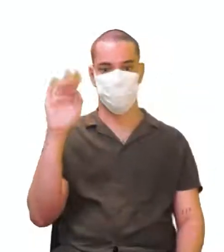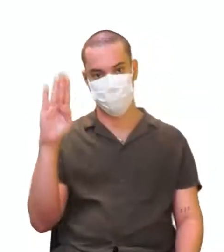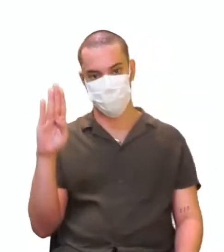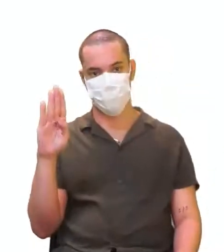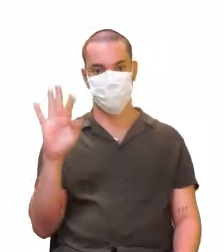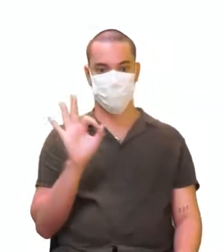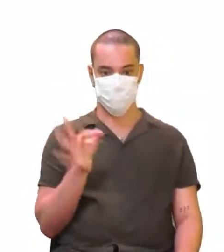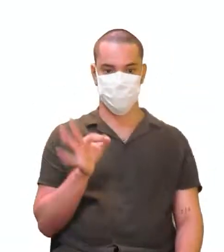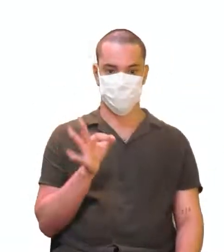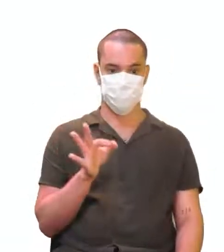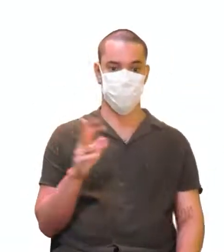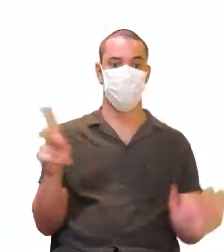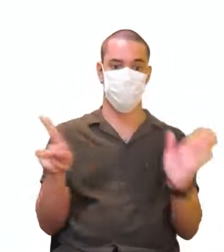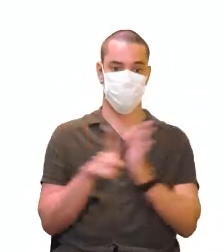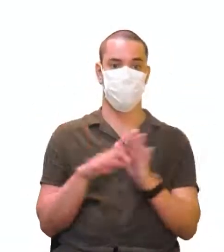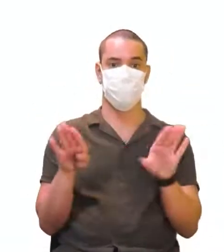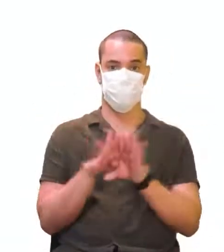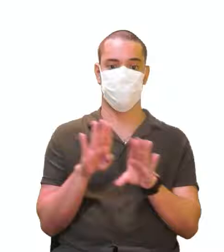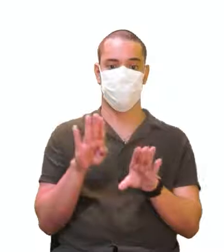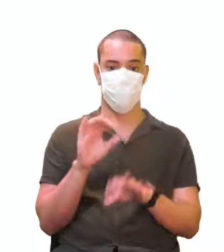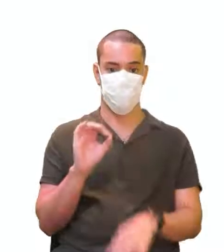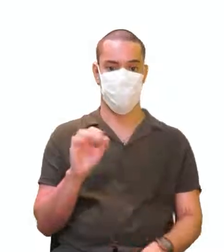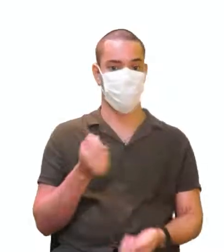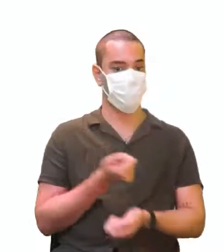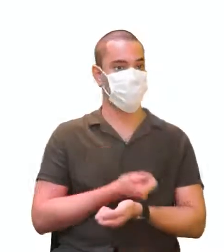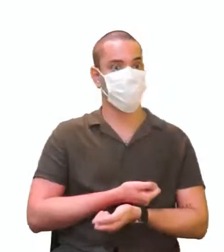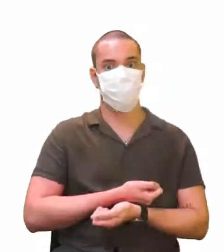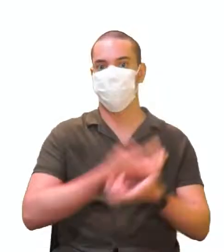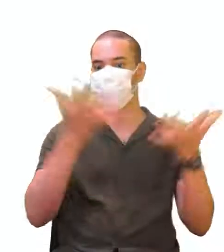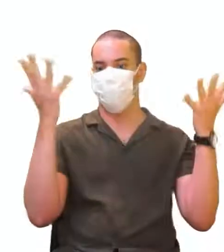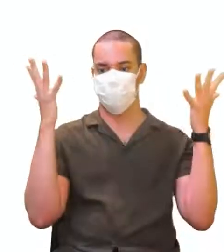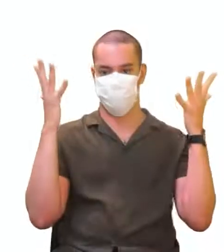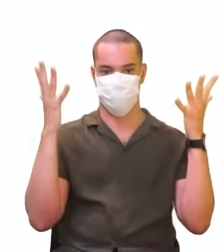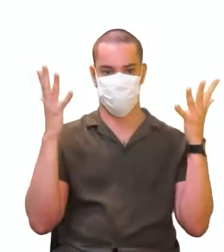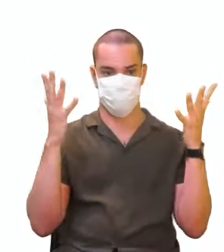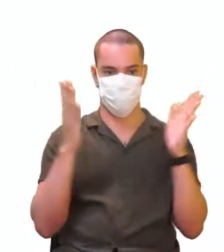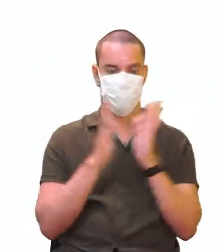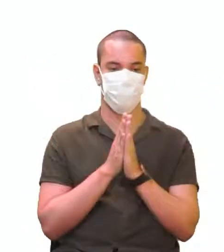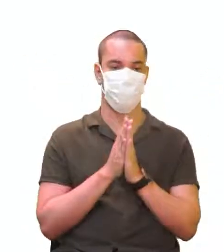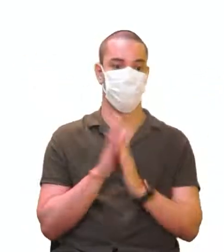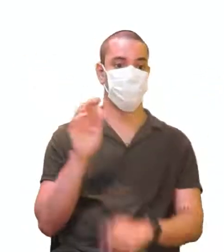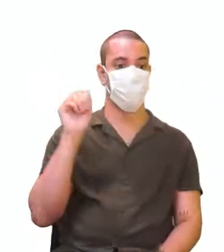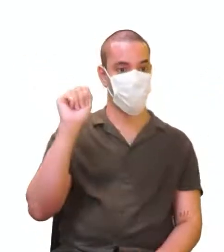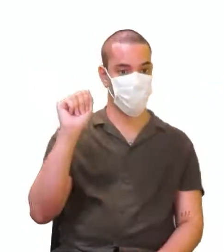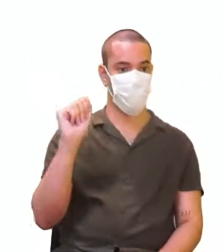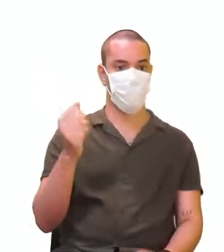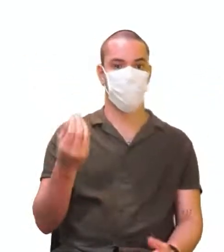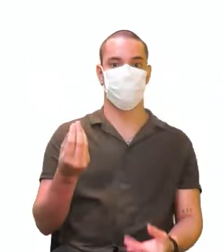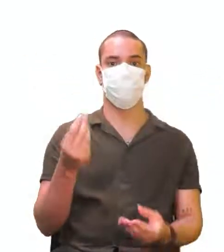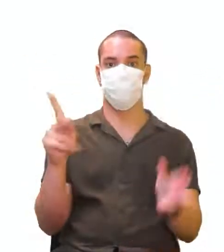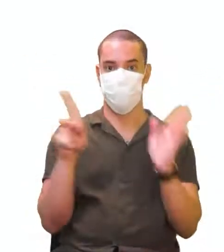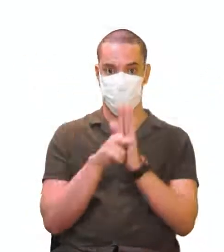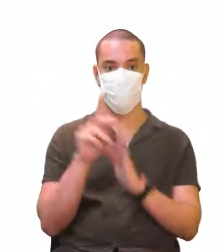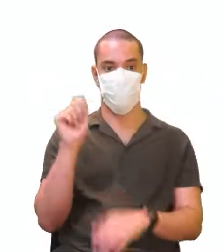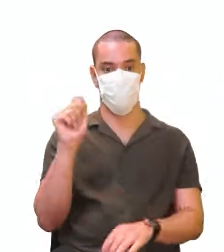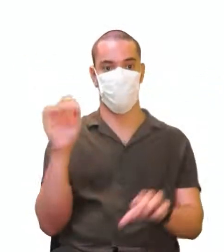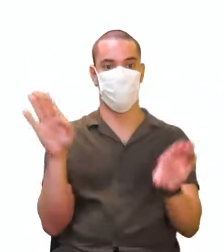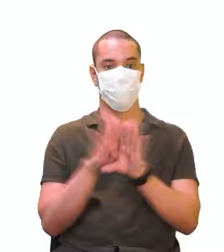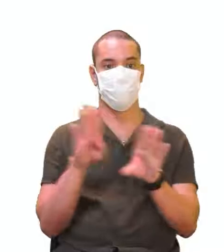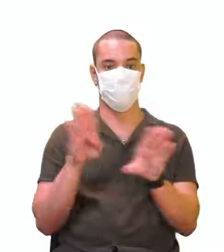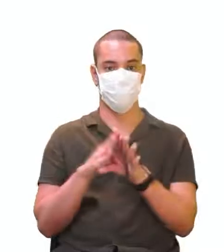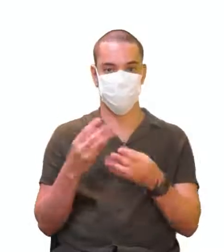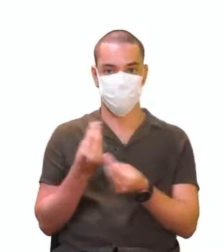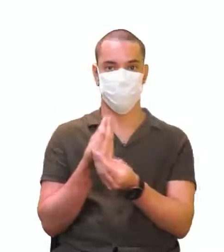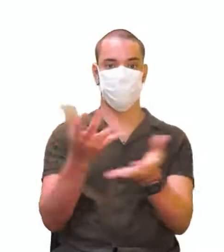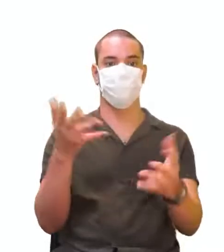B. E ele doa para ele mesmo. Perfeito. Agora vamos avaliar o A. Ele doa para ele mesmo e também doa